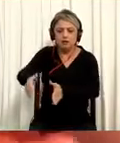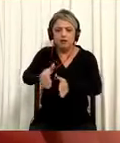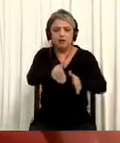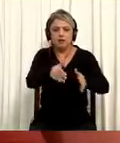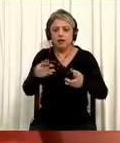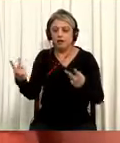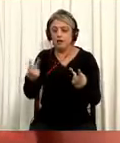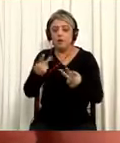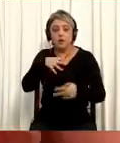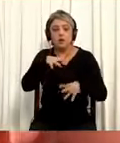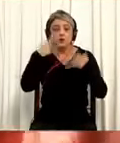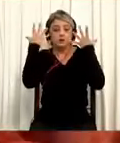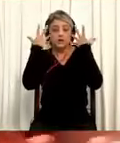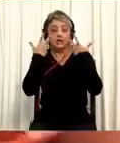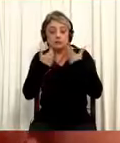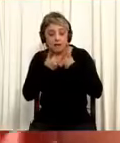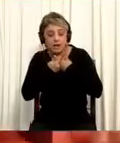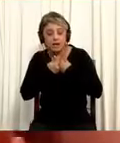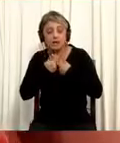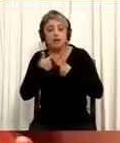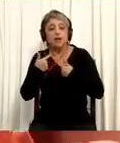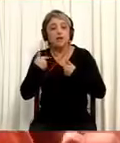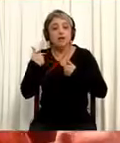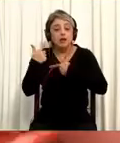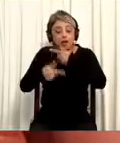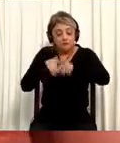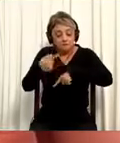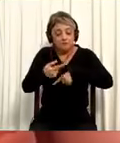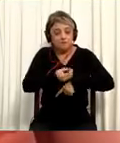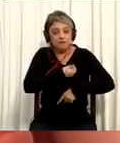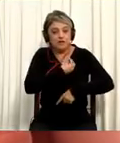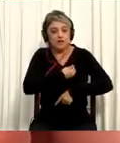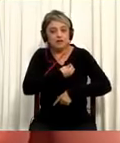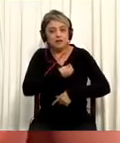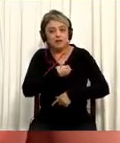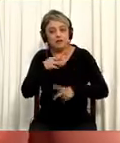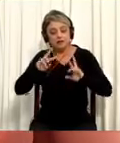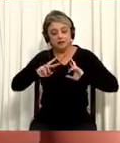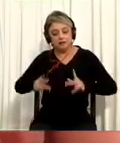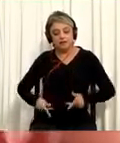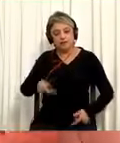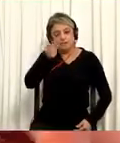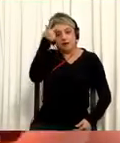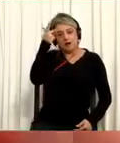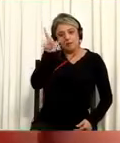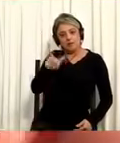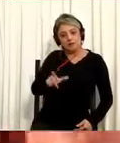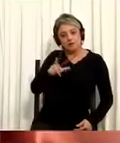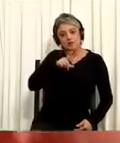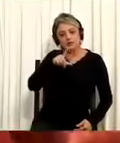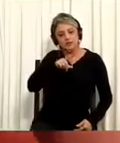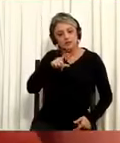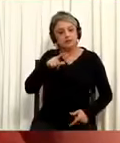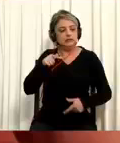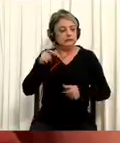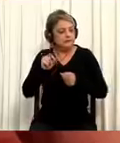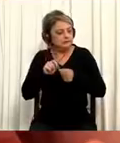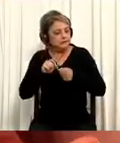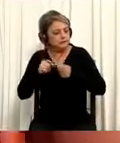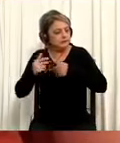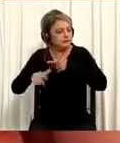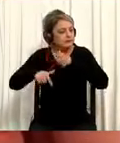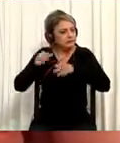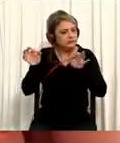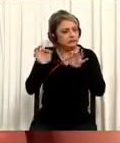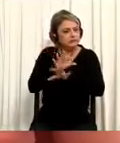os animais. Por quê? Porque isso é um ciclo de vida. E o ser humano, ele vem fazendo algo no